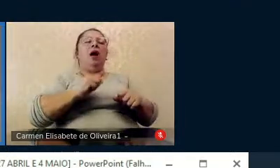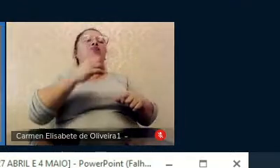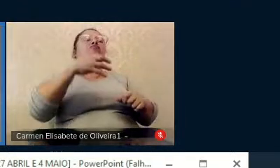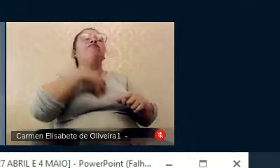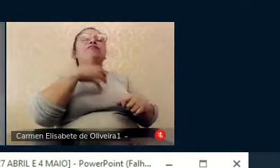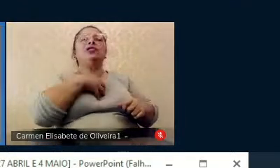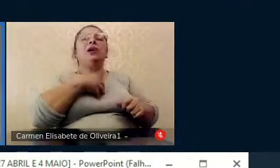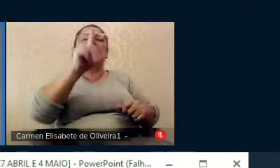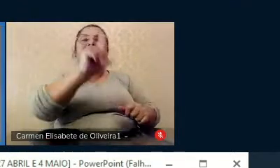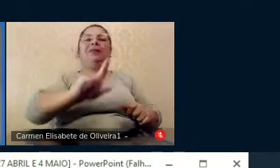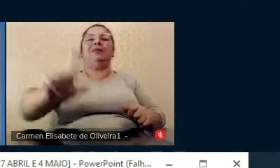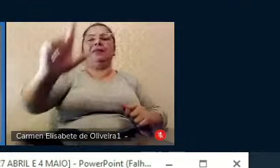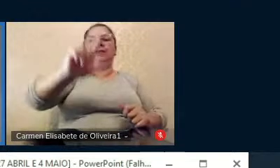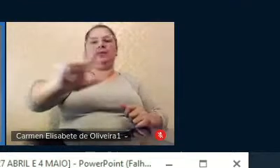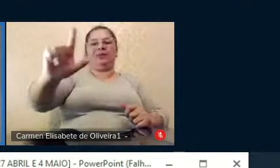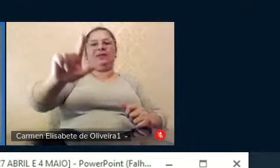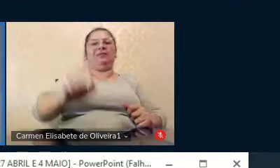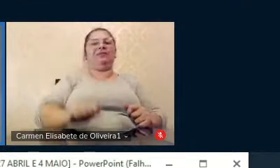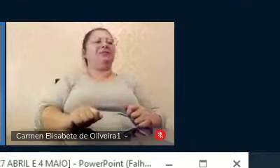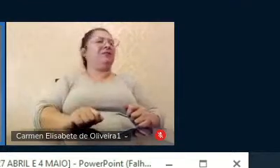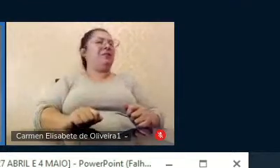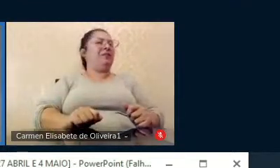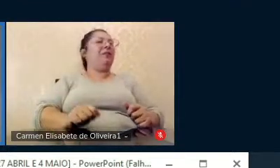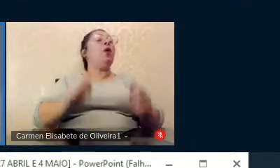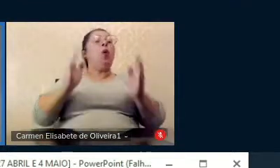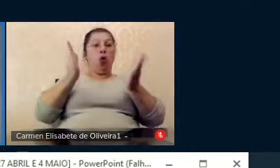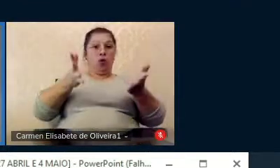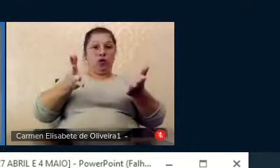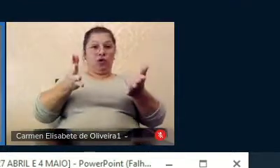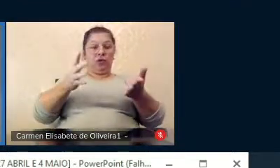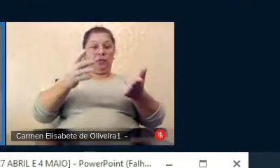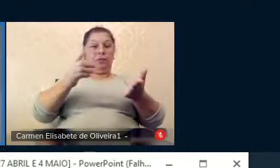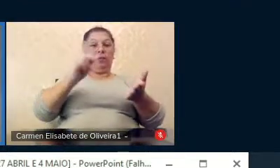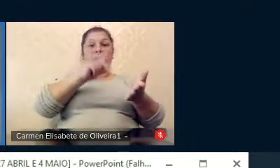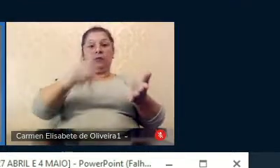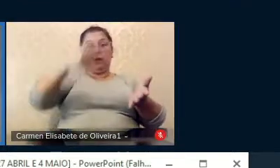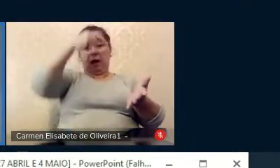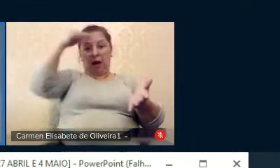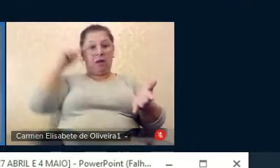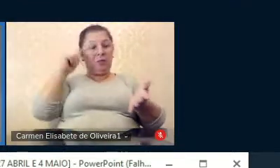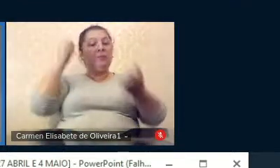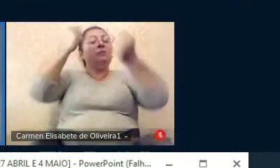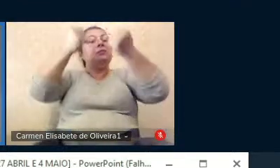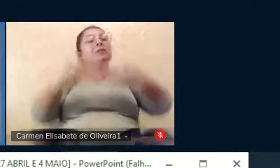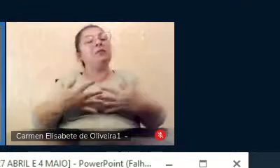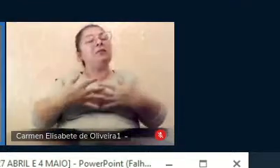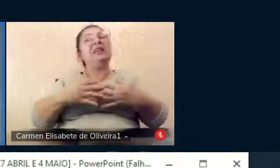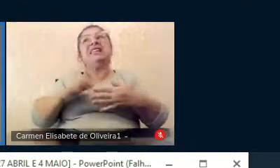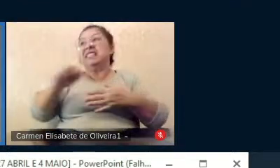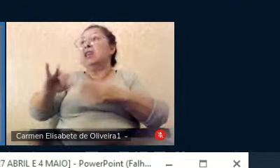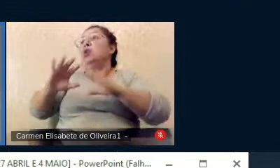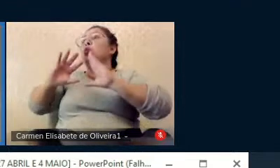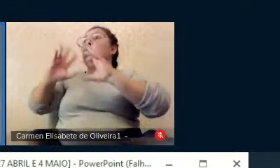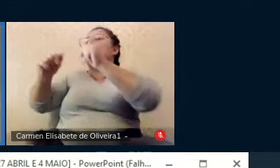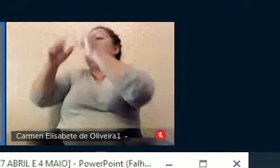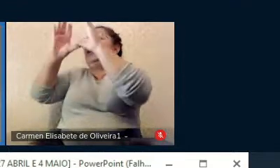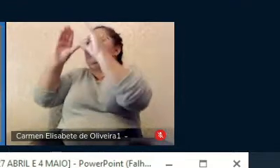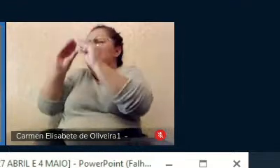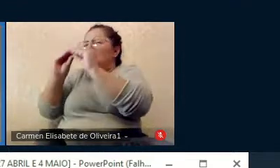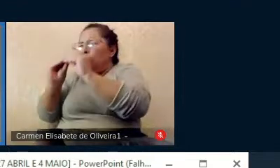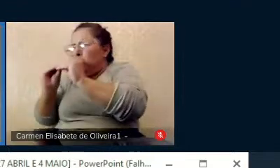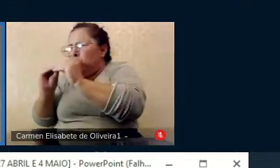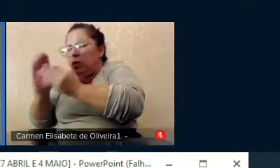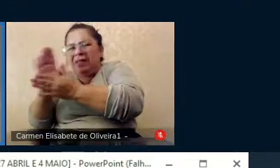literatura. Por exemplo, essa que eu trouxe aqui, né? Quando tudo for escuro e nada iluminar,